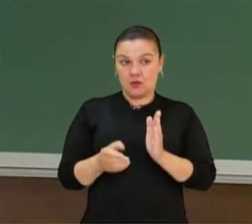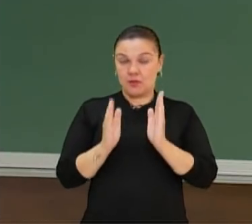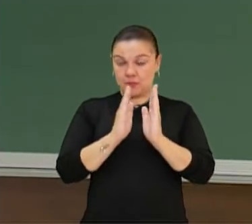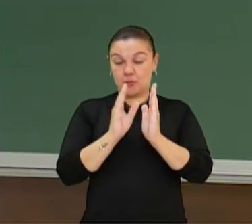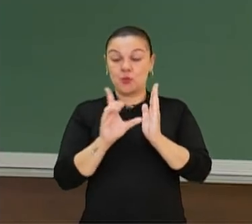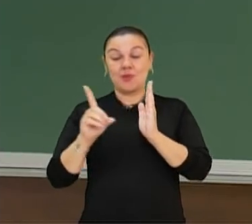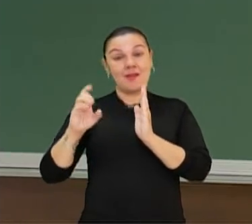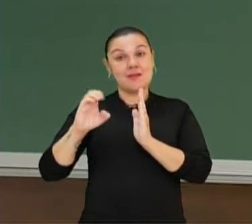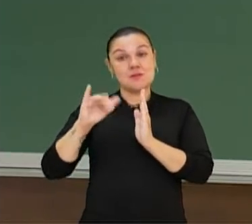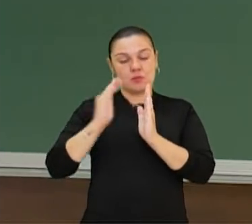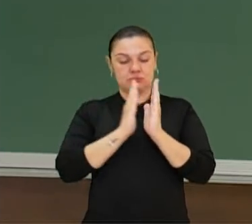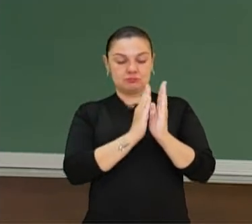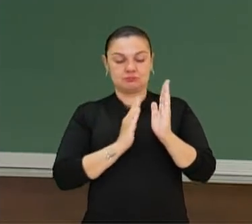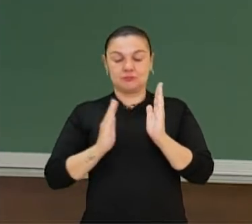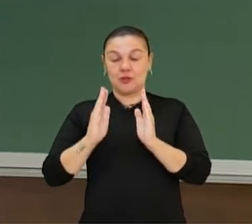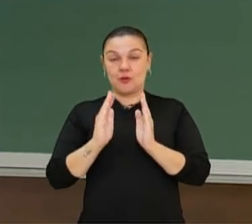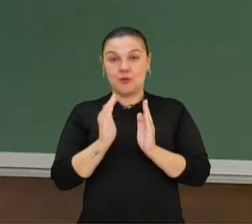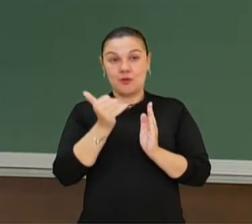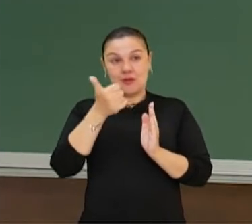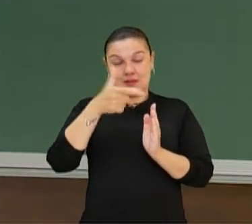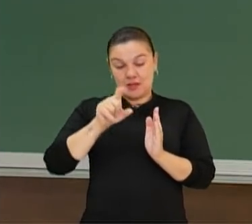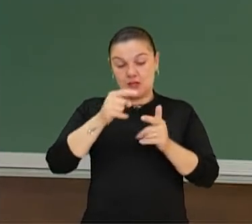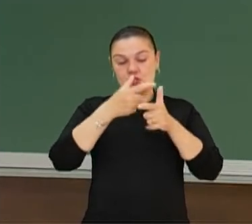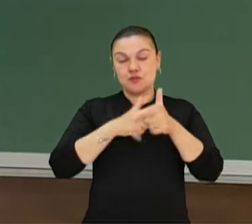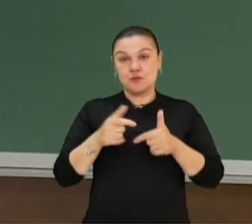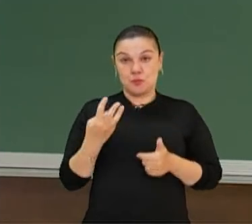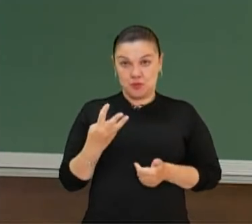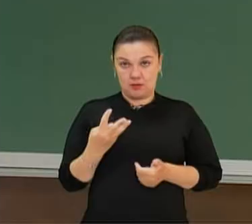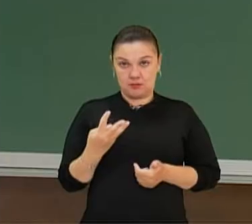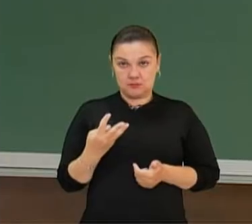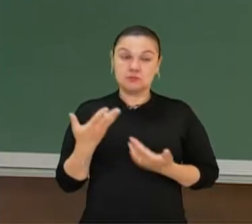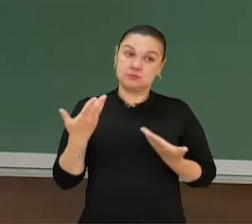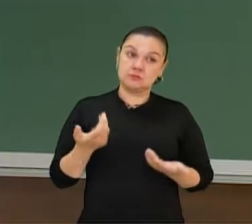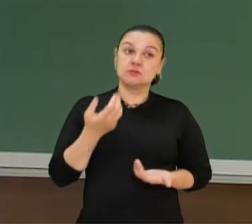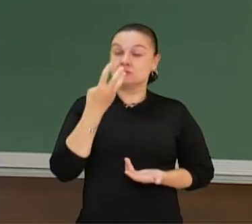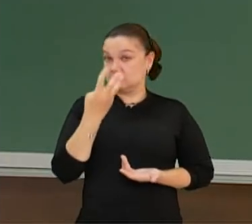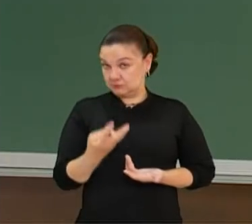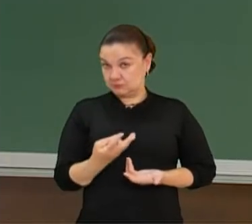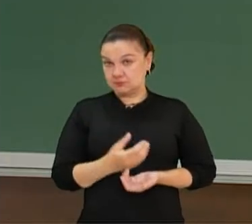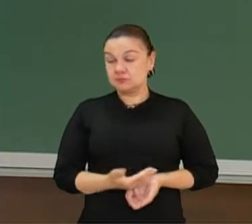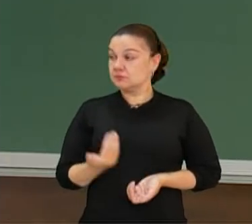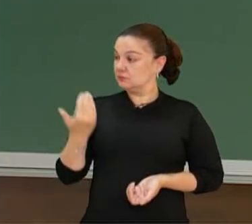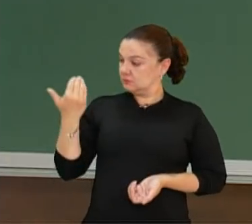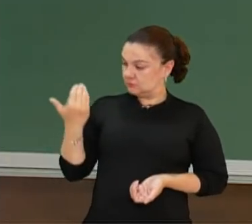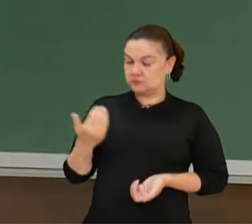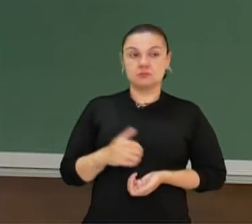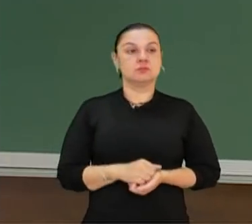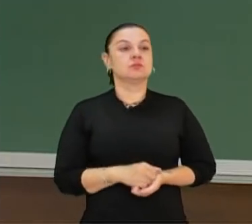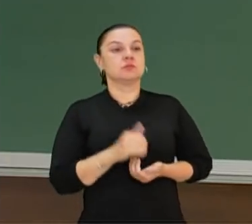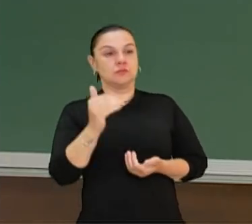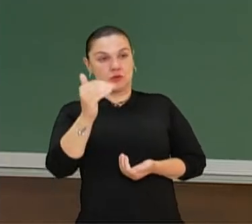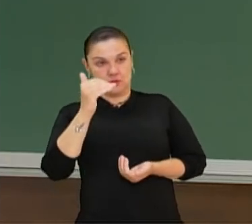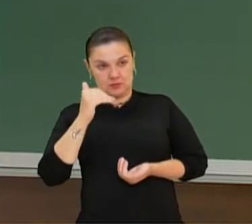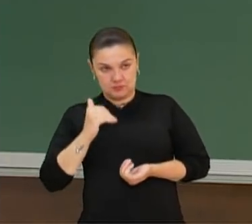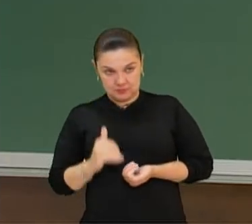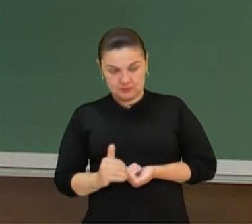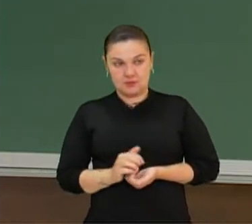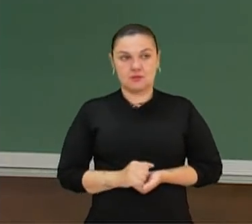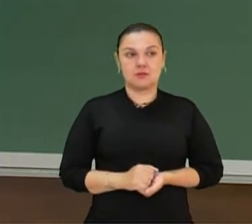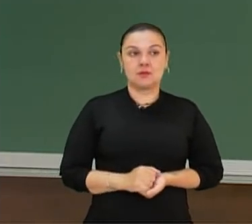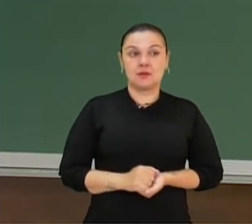décimo, tá? Então, 10 dividido por 3 dá 3, sobra 1. Complementamos, vamos para a casa